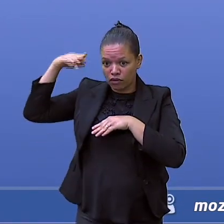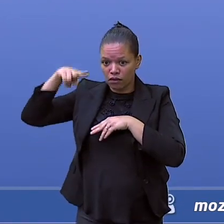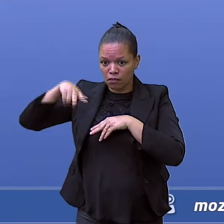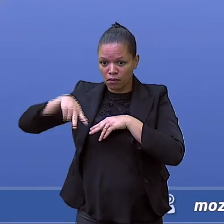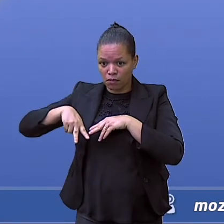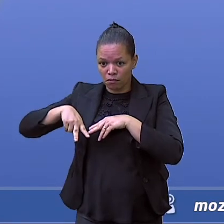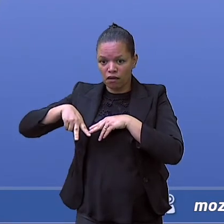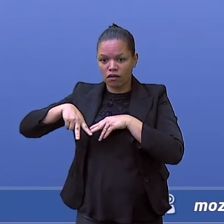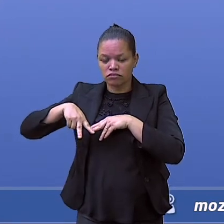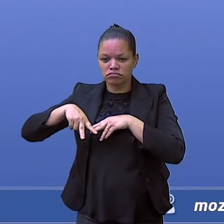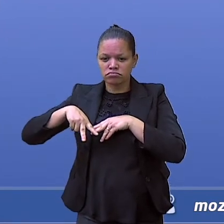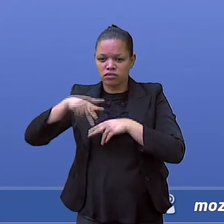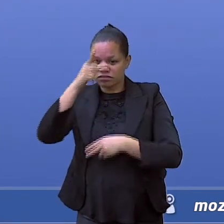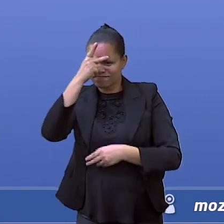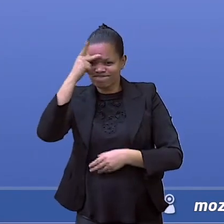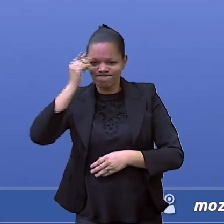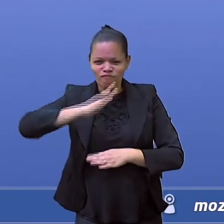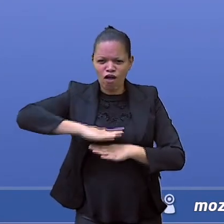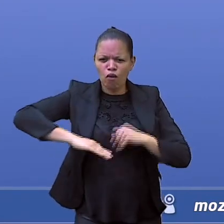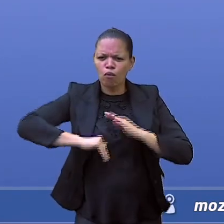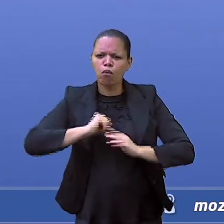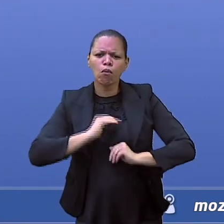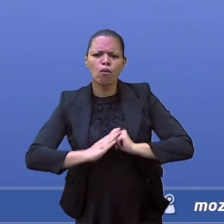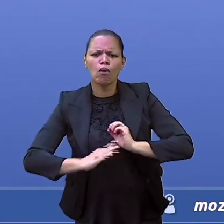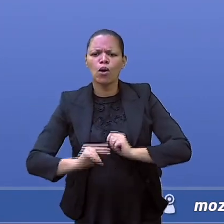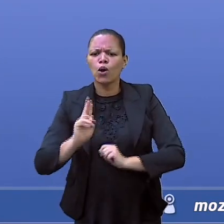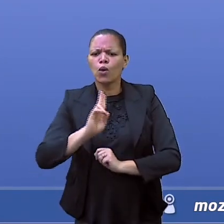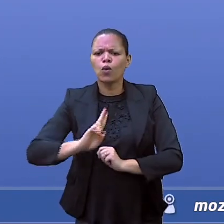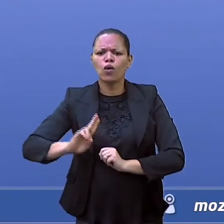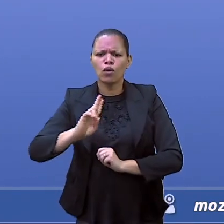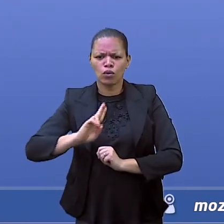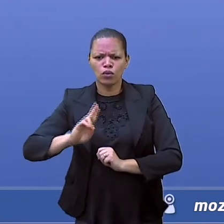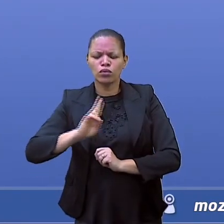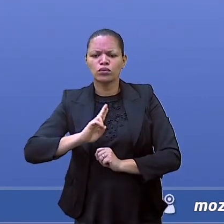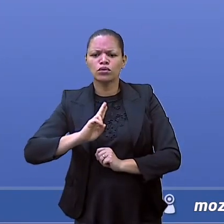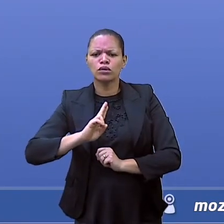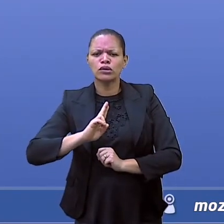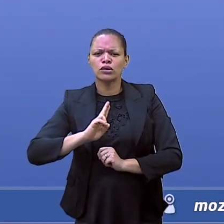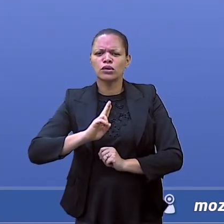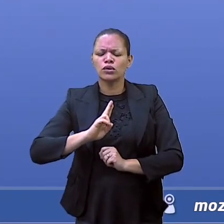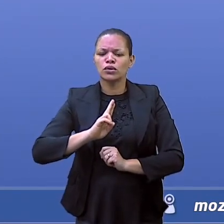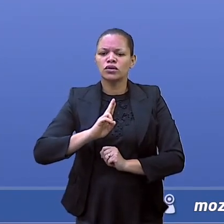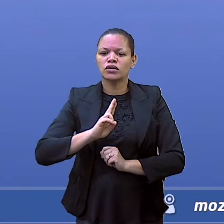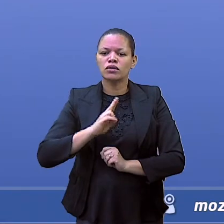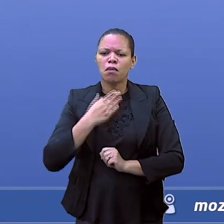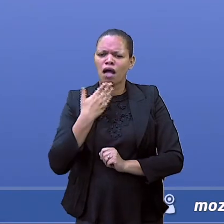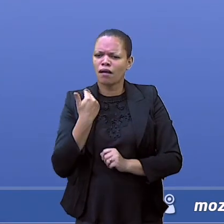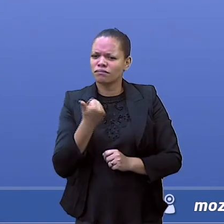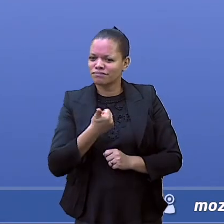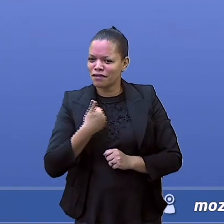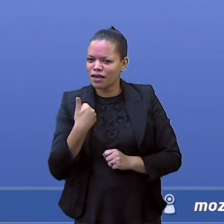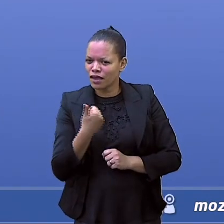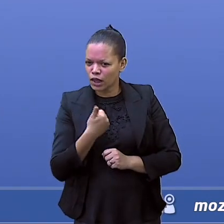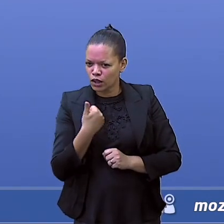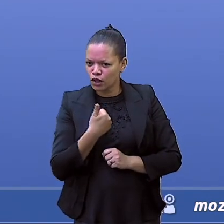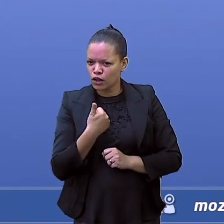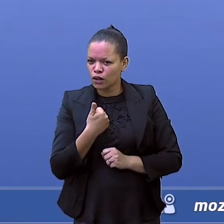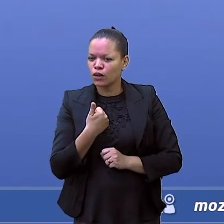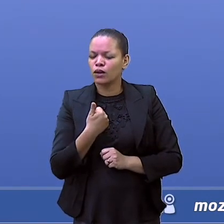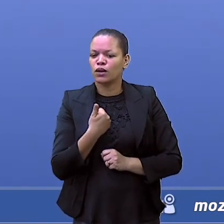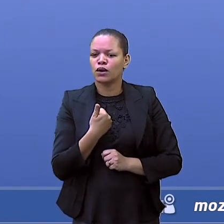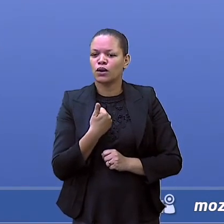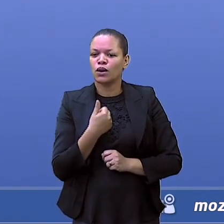profissionais utilizam esses microscópios para estar dando aí o resultado de exames e